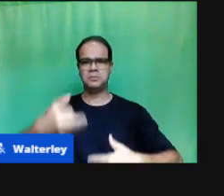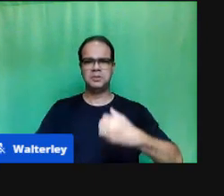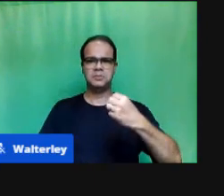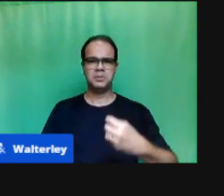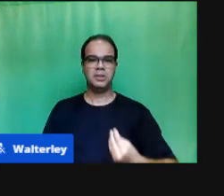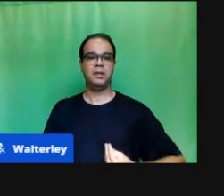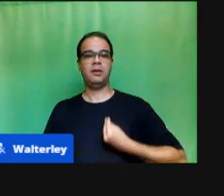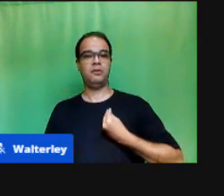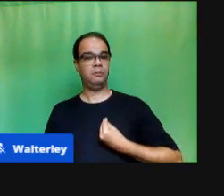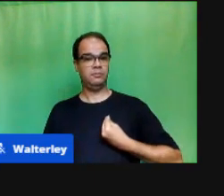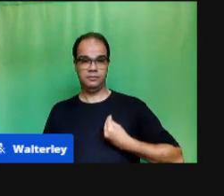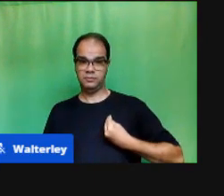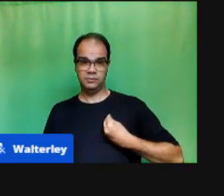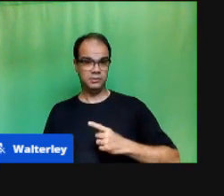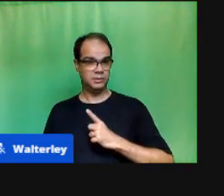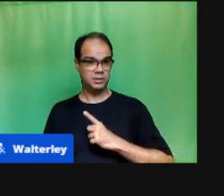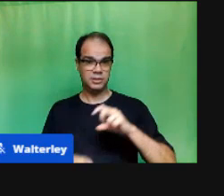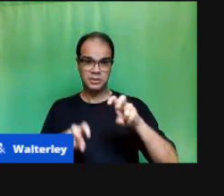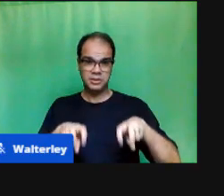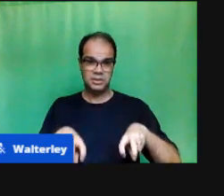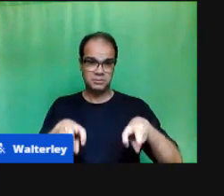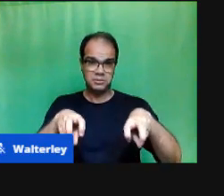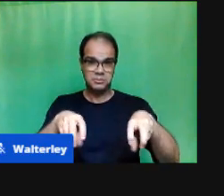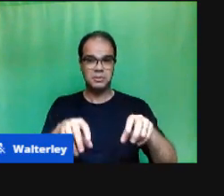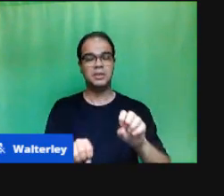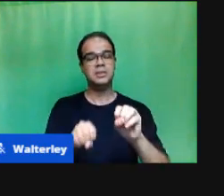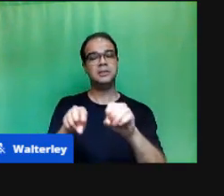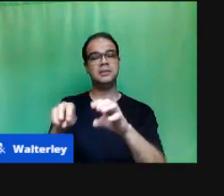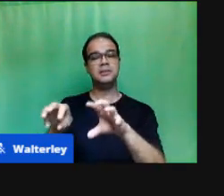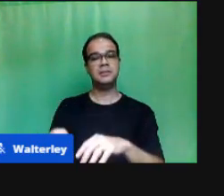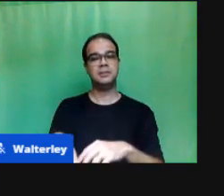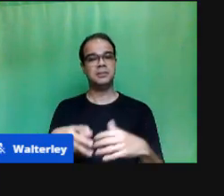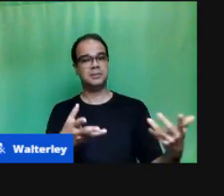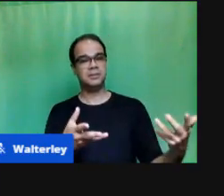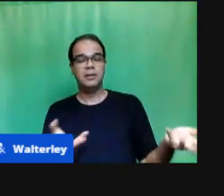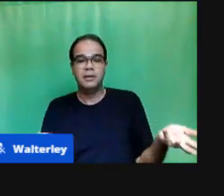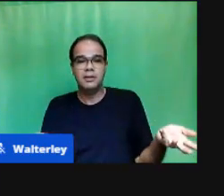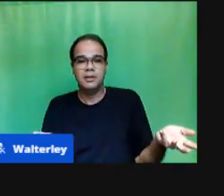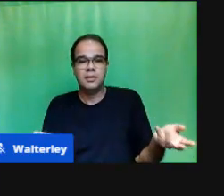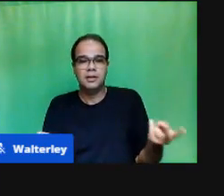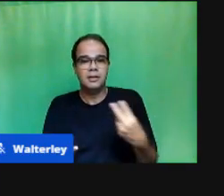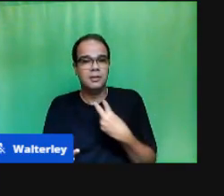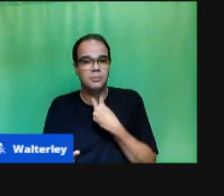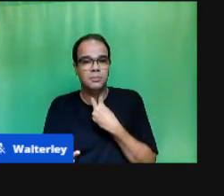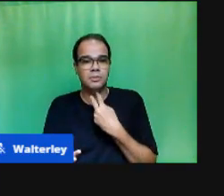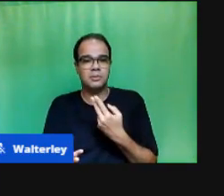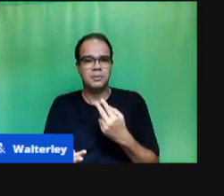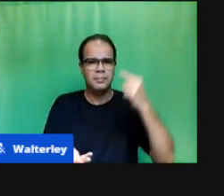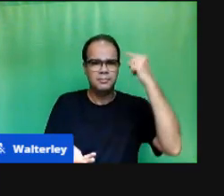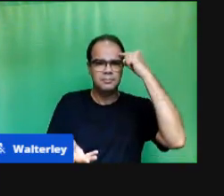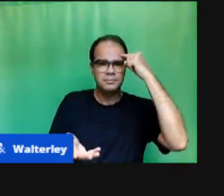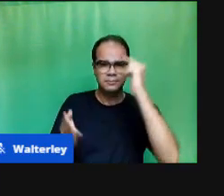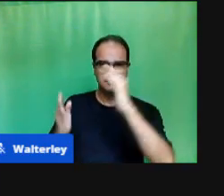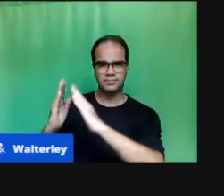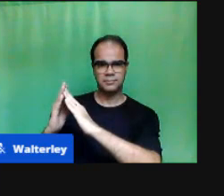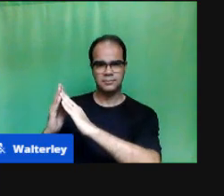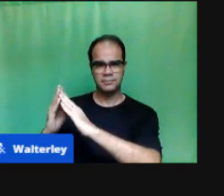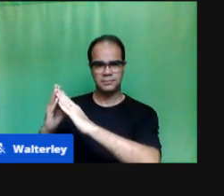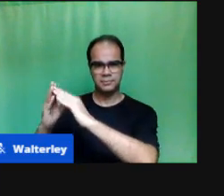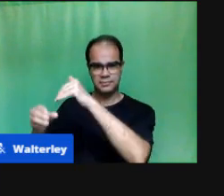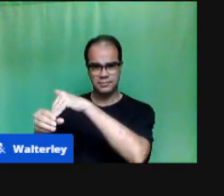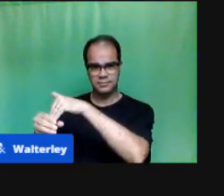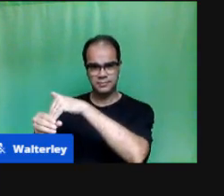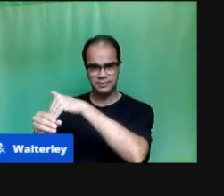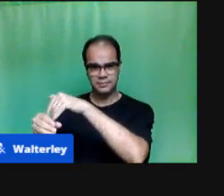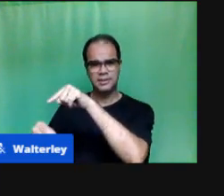em isolamento, sem amigos, sem poder sair, sem poder correr, né? Muitas estão dentro de um